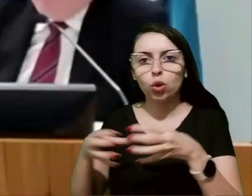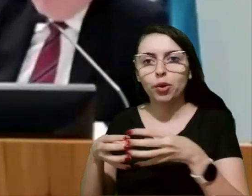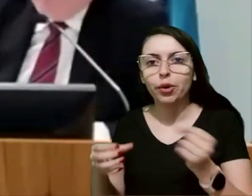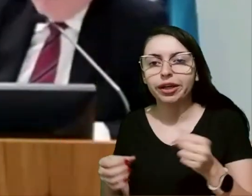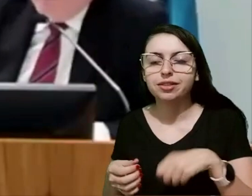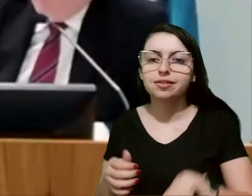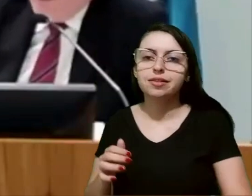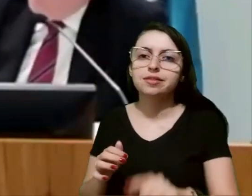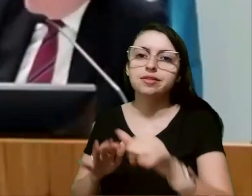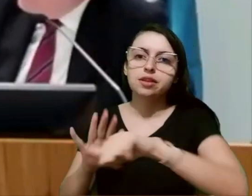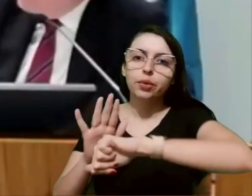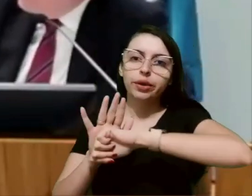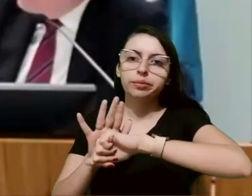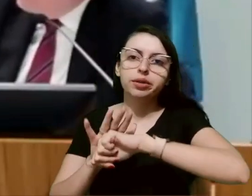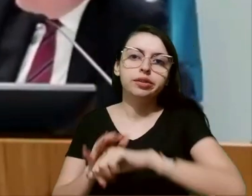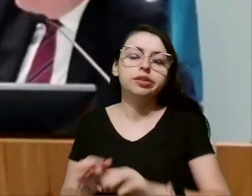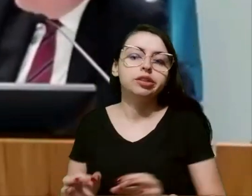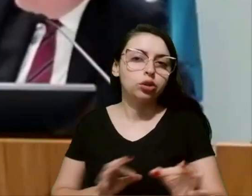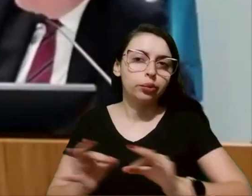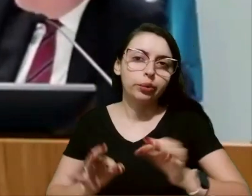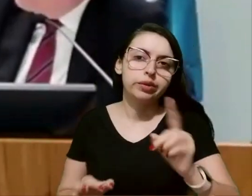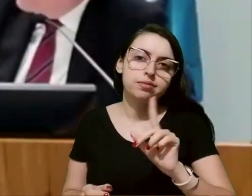criminosa não é especialização.